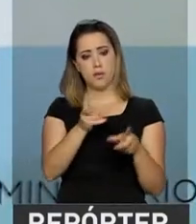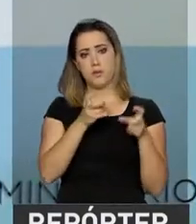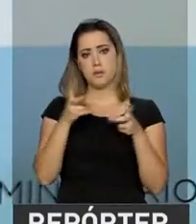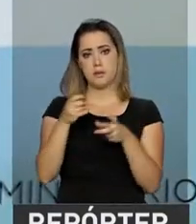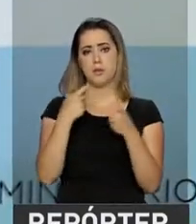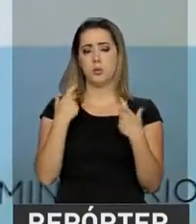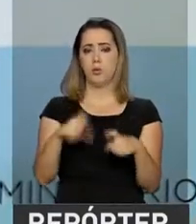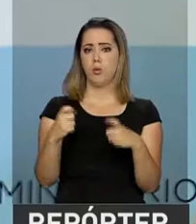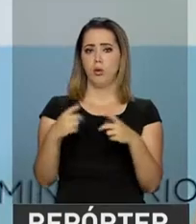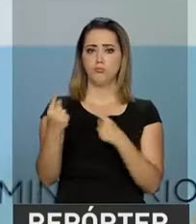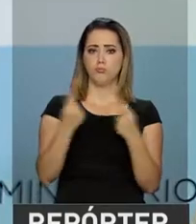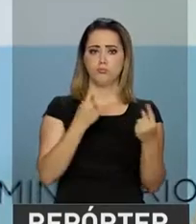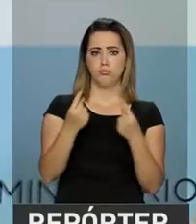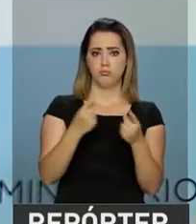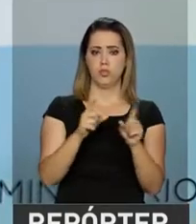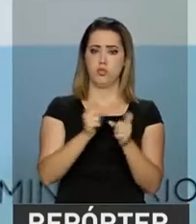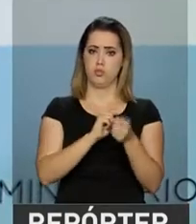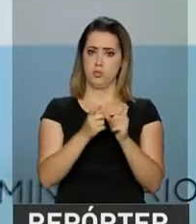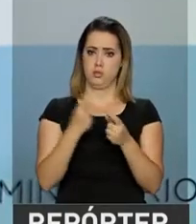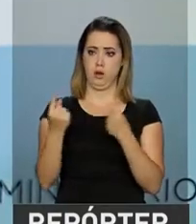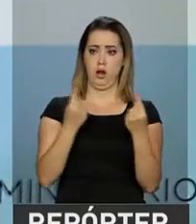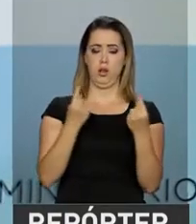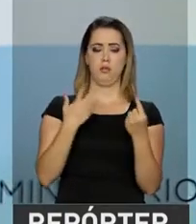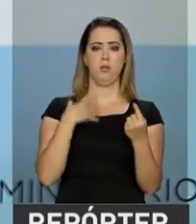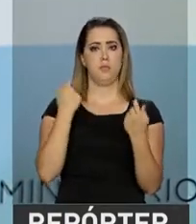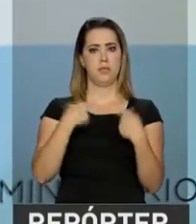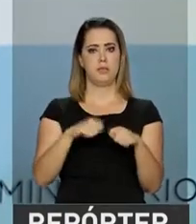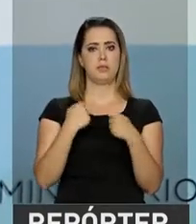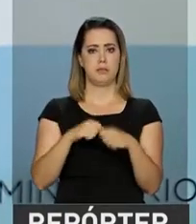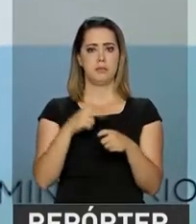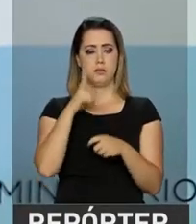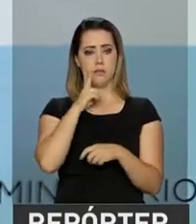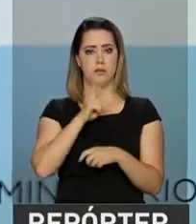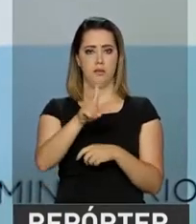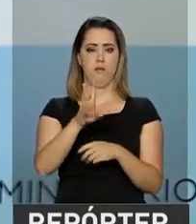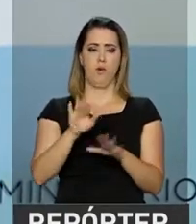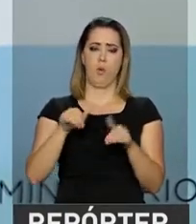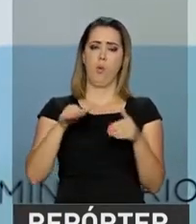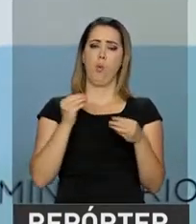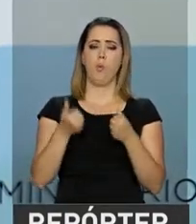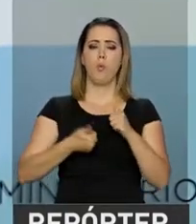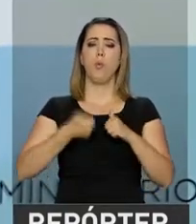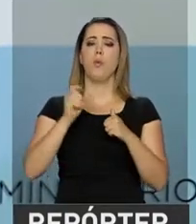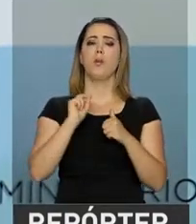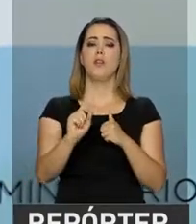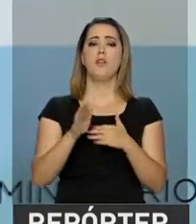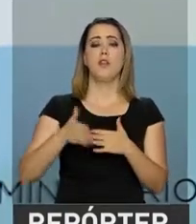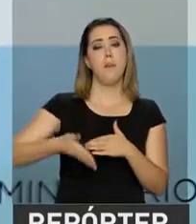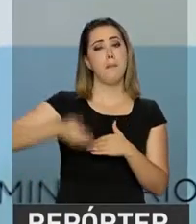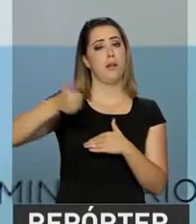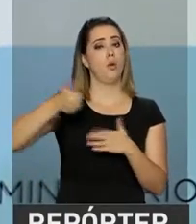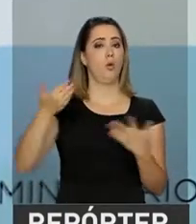melhor o gestor municipal isso não pode ser prescrito uma política nacional deixando de reconhecer que é possível fazer de outros jeitos